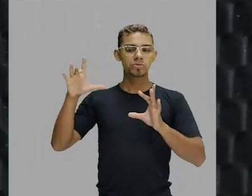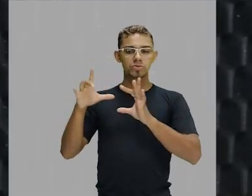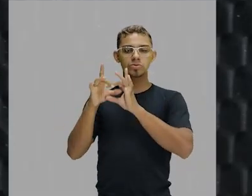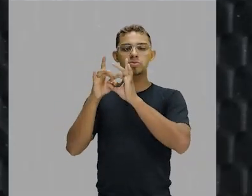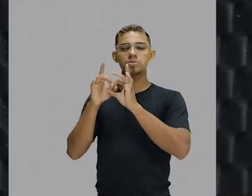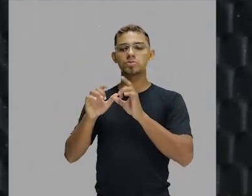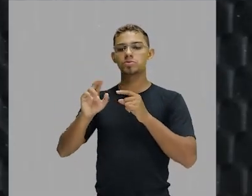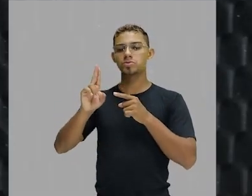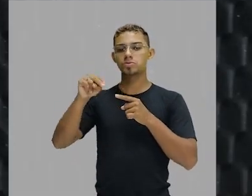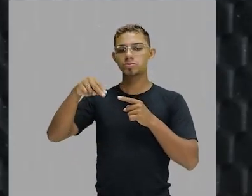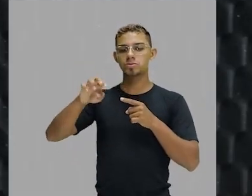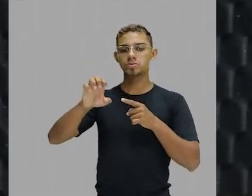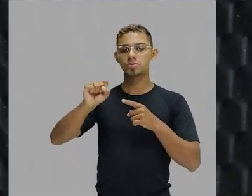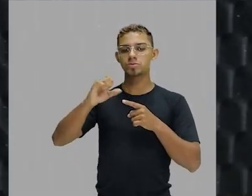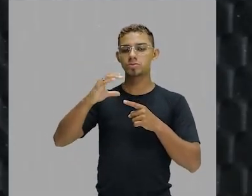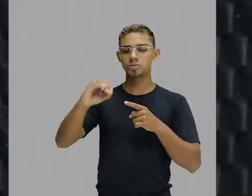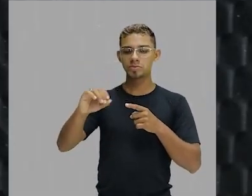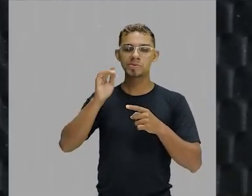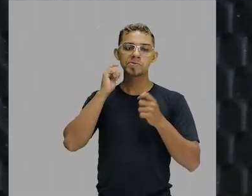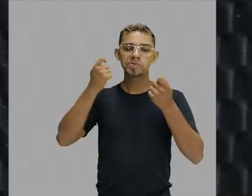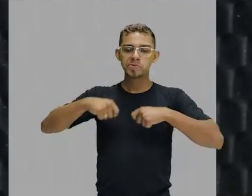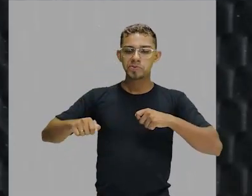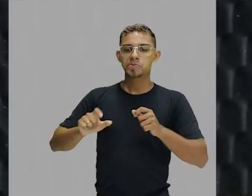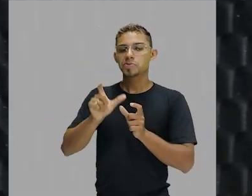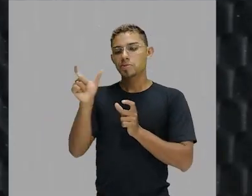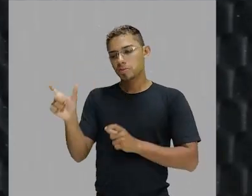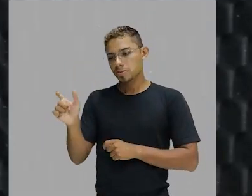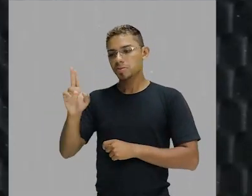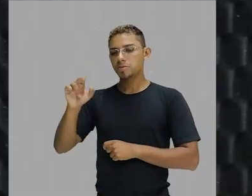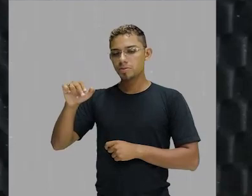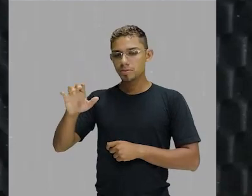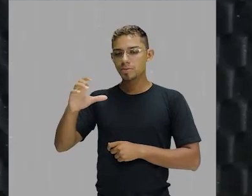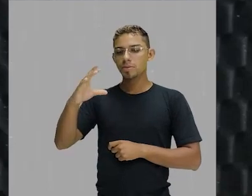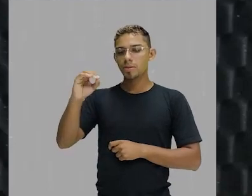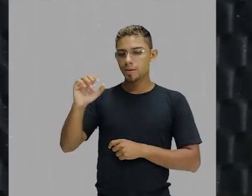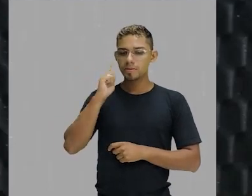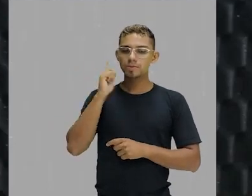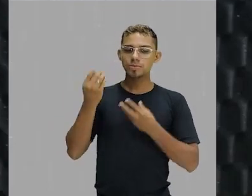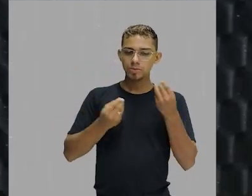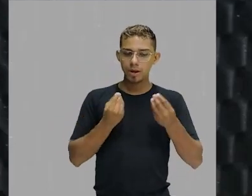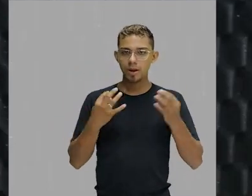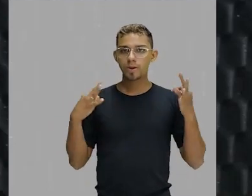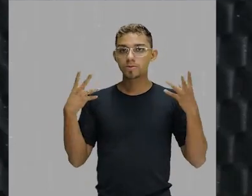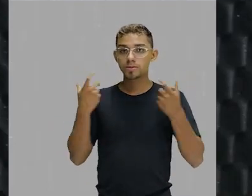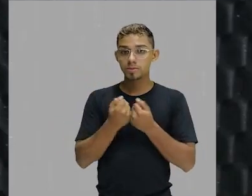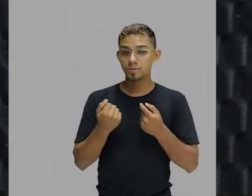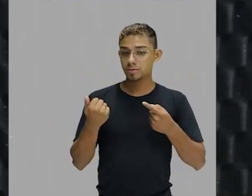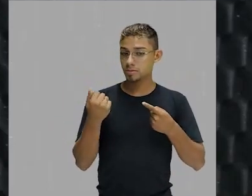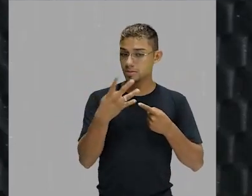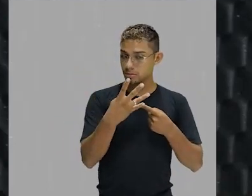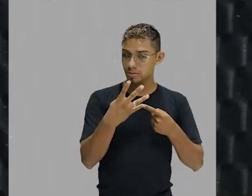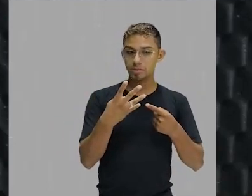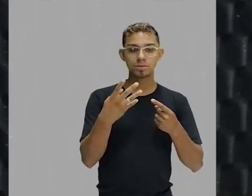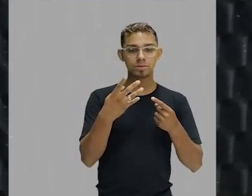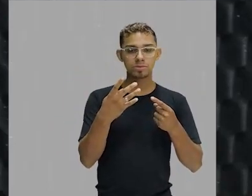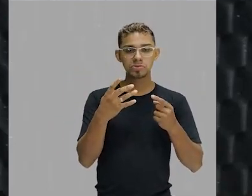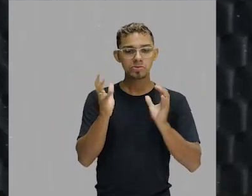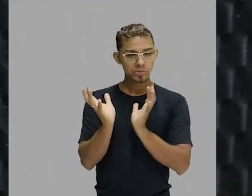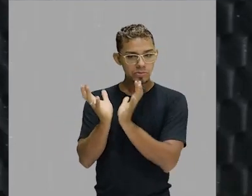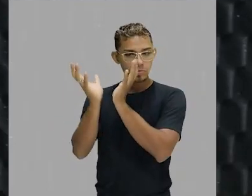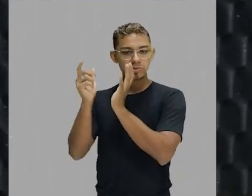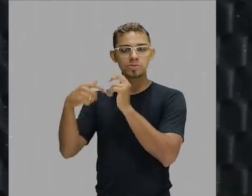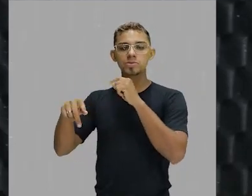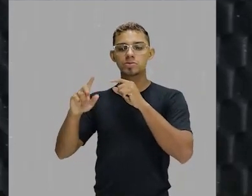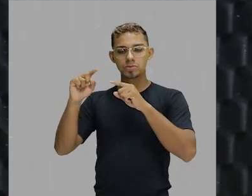algumas coisas, tem que passar pela Unesco, entre outras coisas. Nós só conseguimos nossos 14 títulos, porque passou primeiro